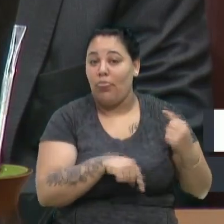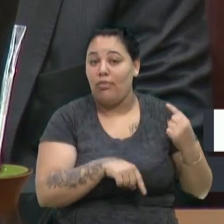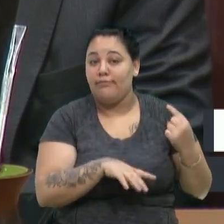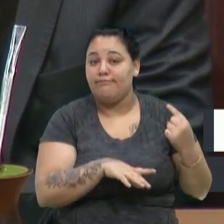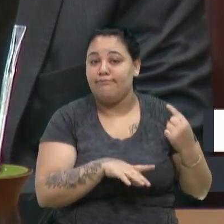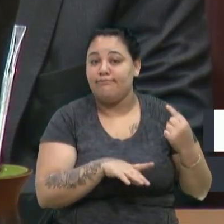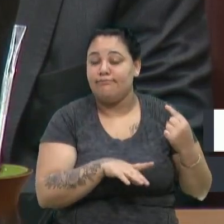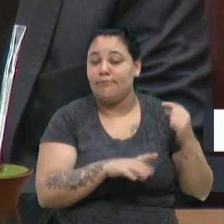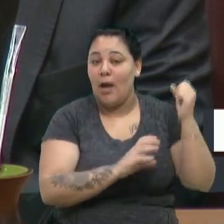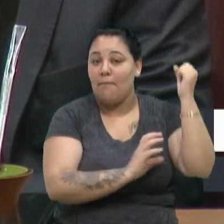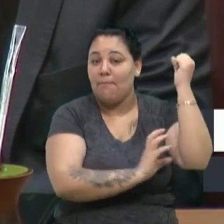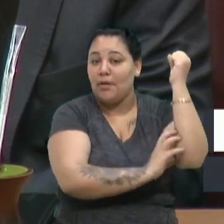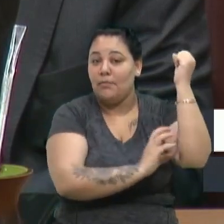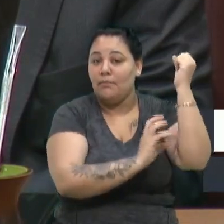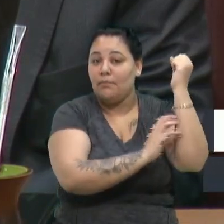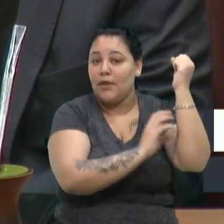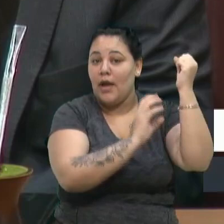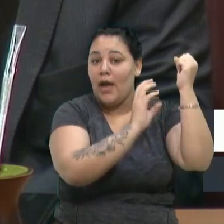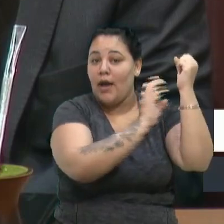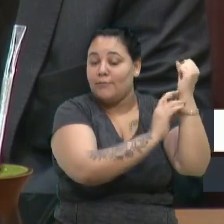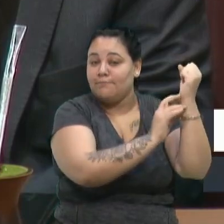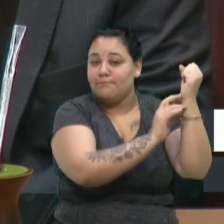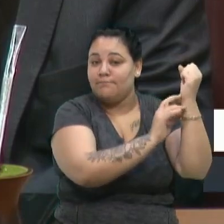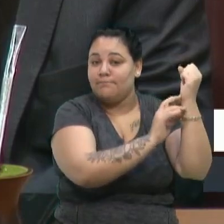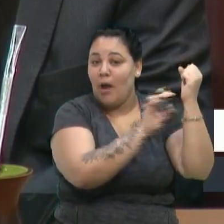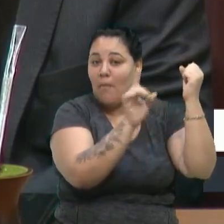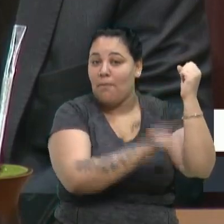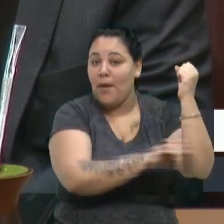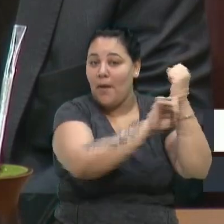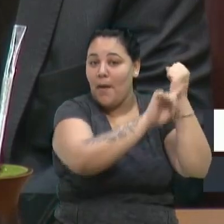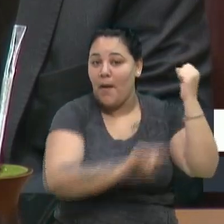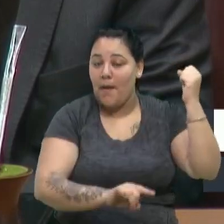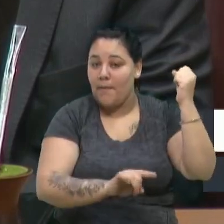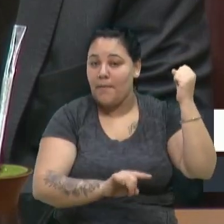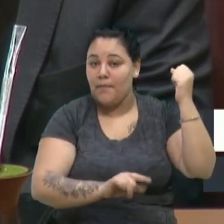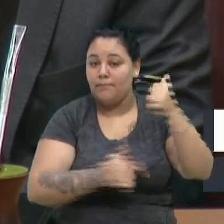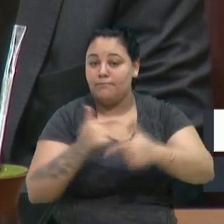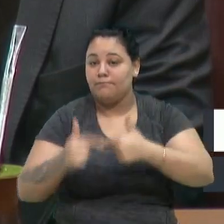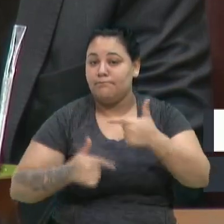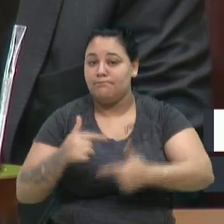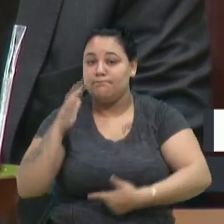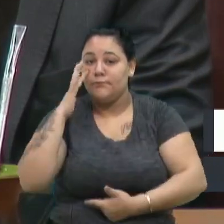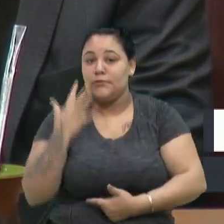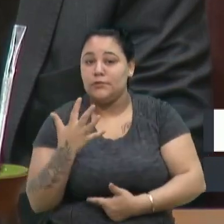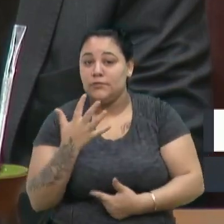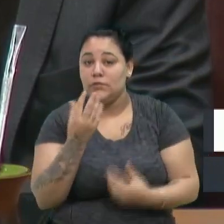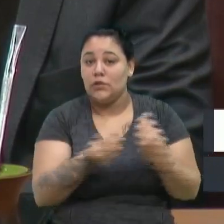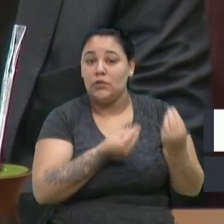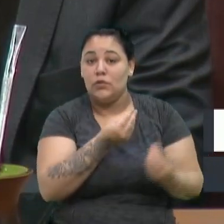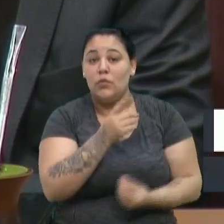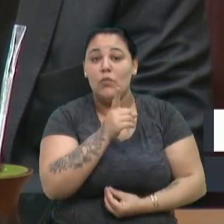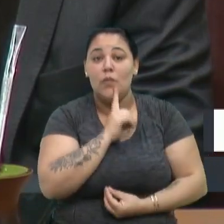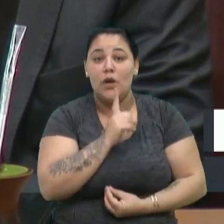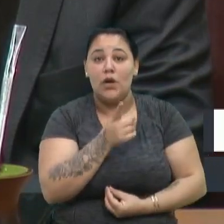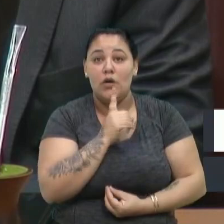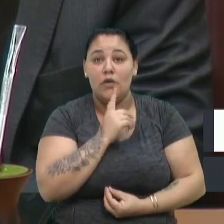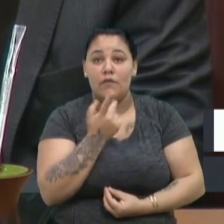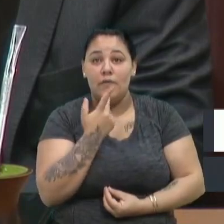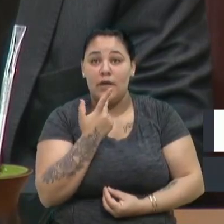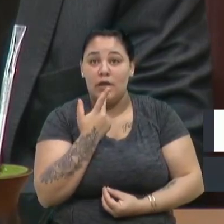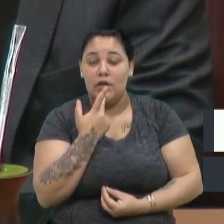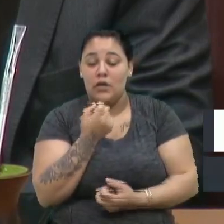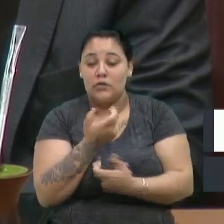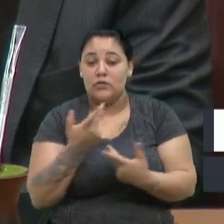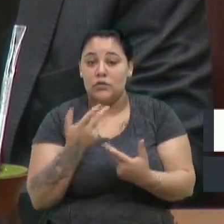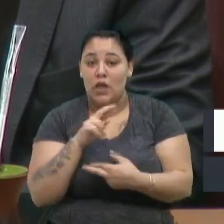A burocracia não deixa as coisas acontecer. E como o vereador Meneguzzi está dizendo, as concessões privadas dos